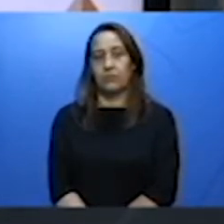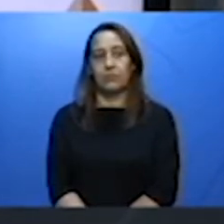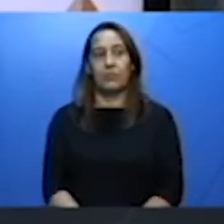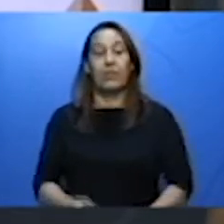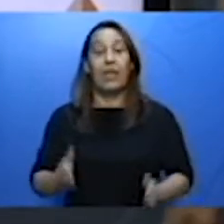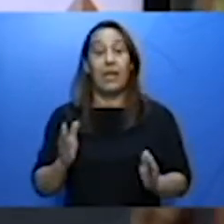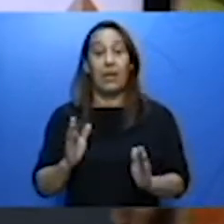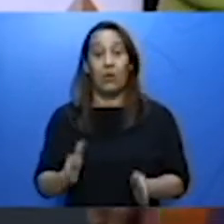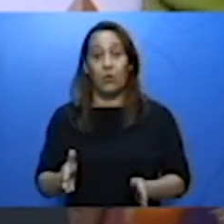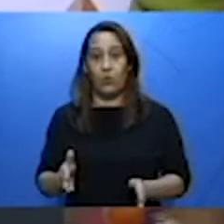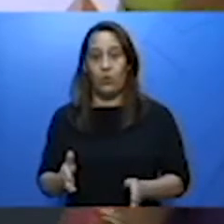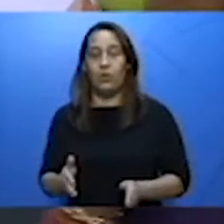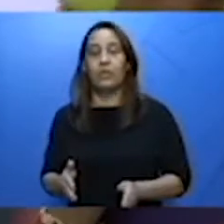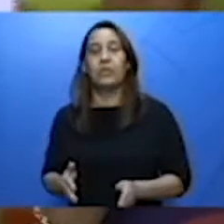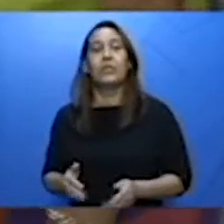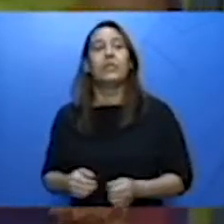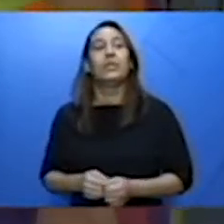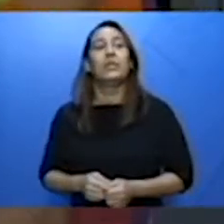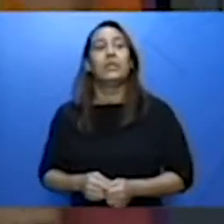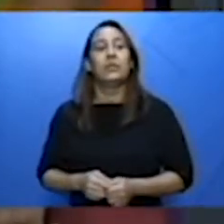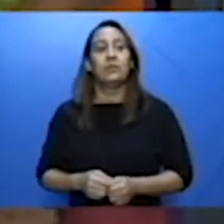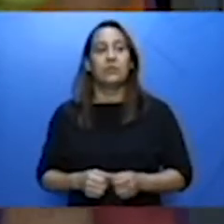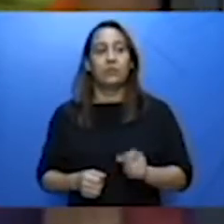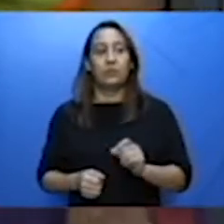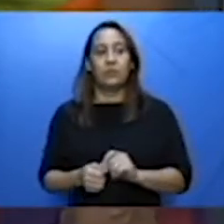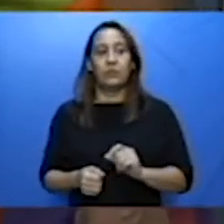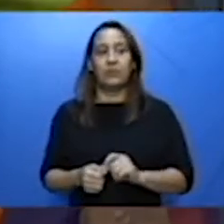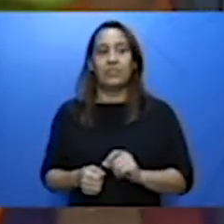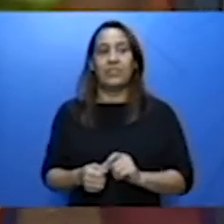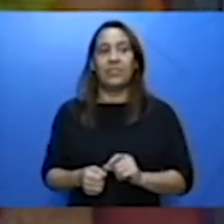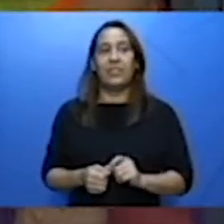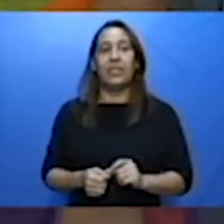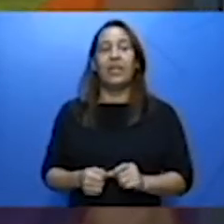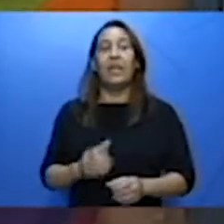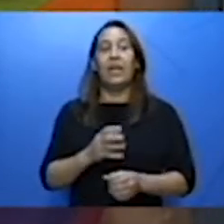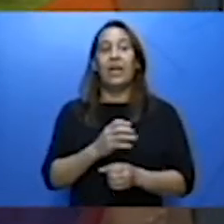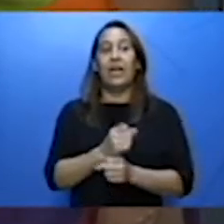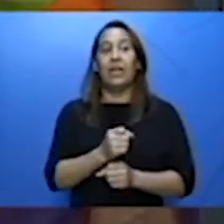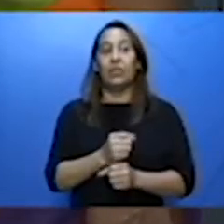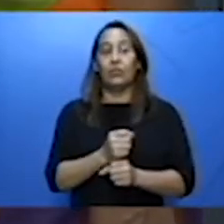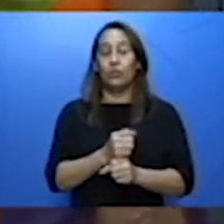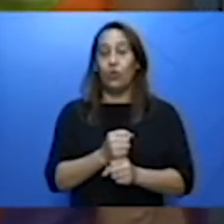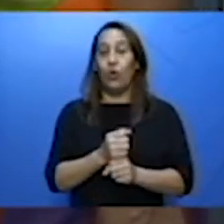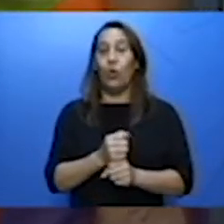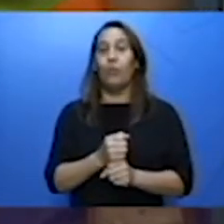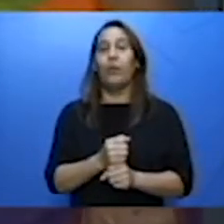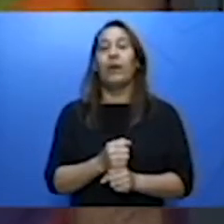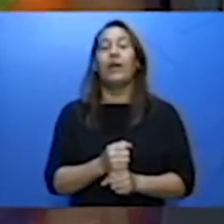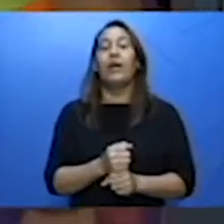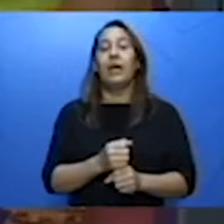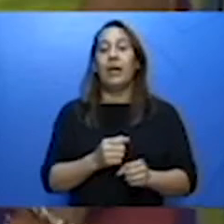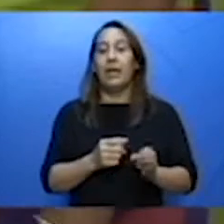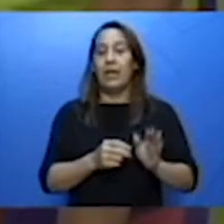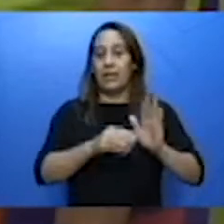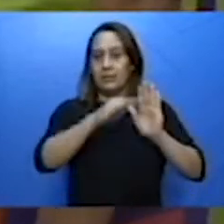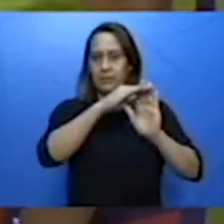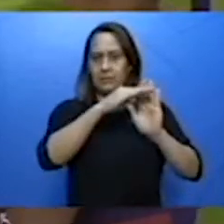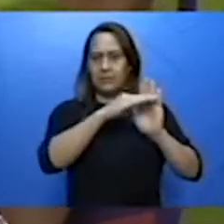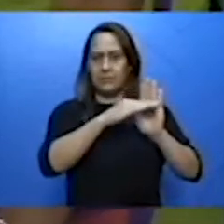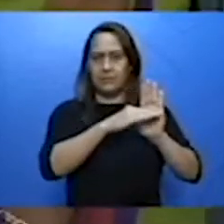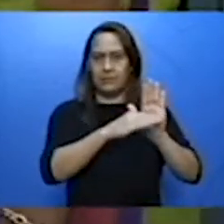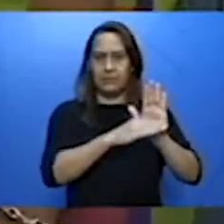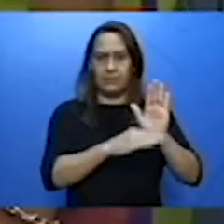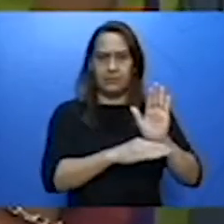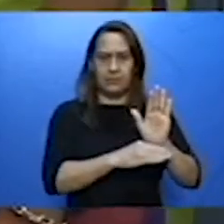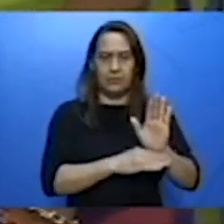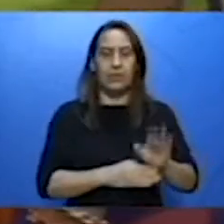Agora, pessoal, chegou a hora. Vamos fazer a tão esperada continha armada? Vamos lá. Eu